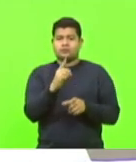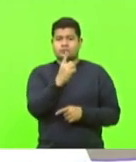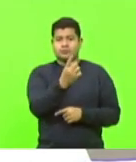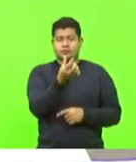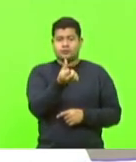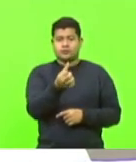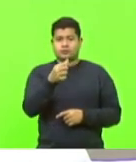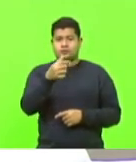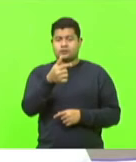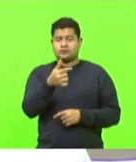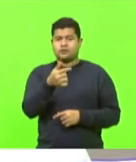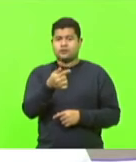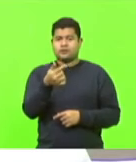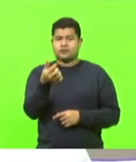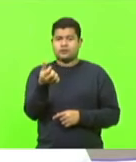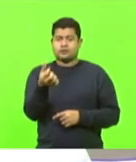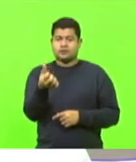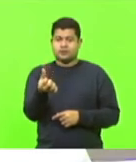1.676.